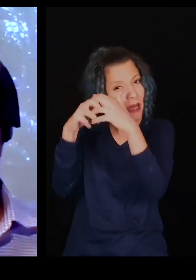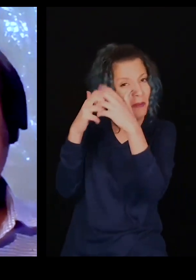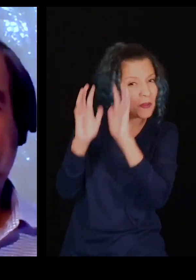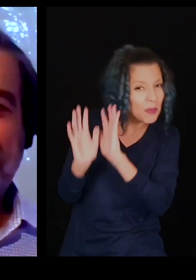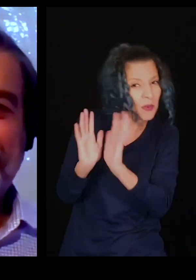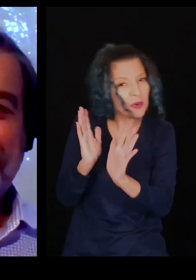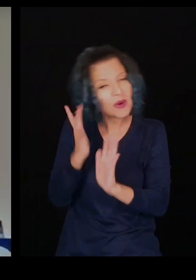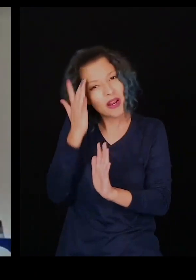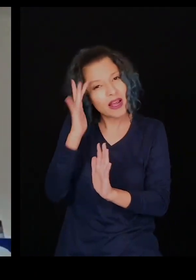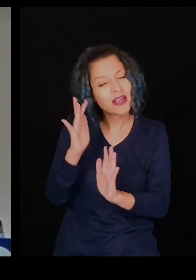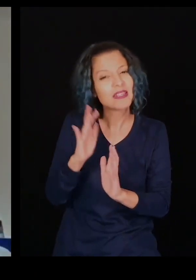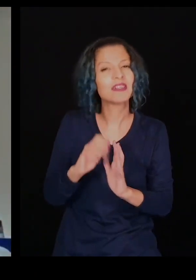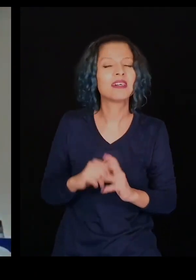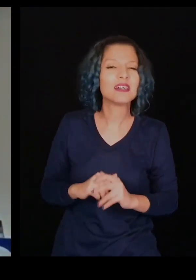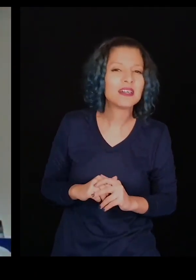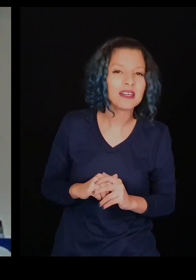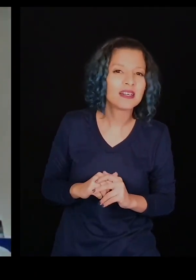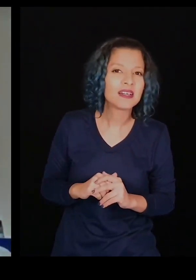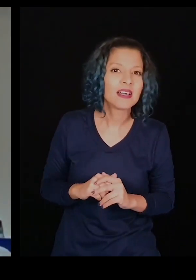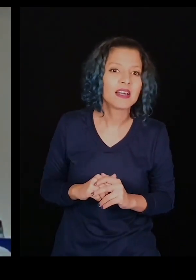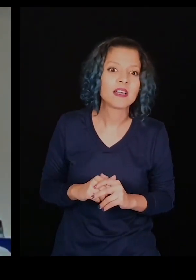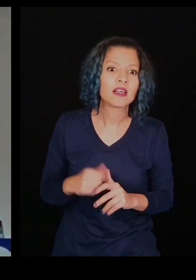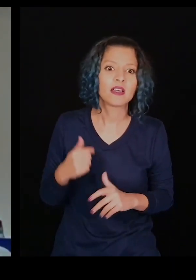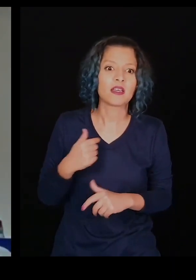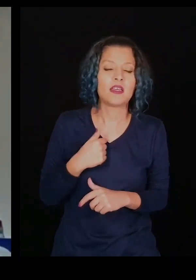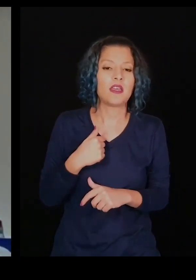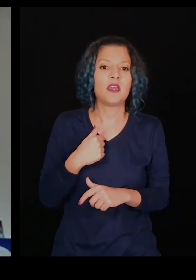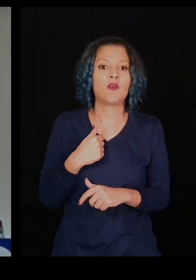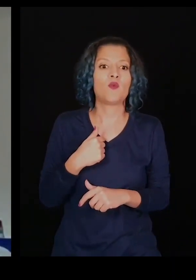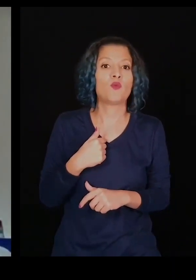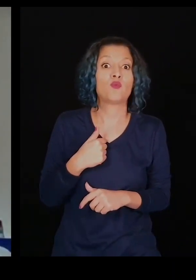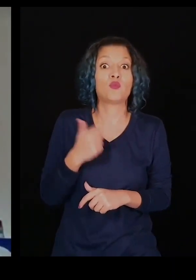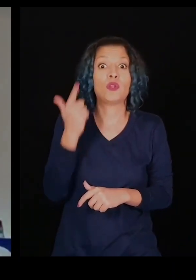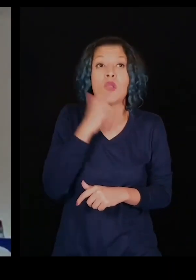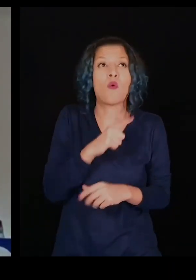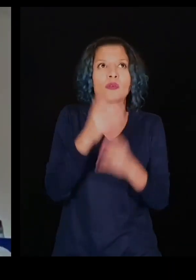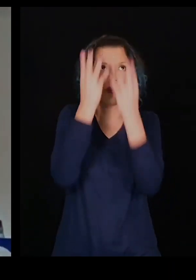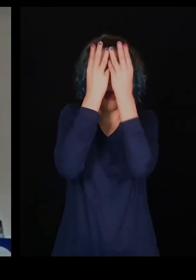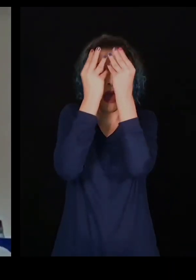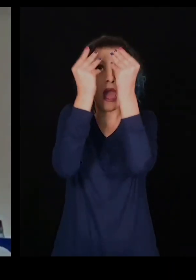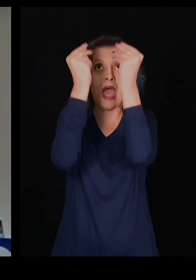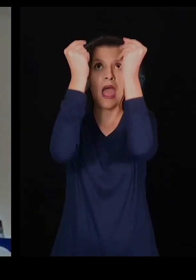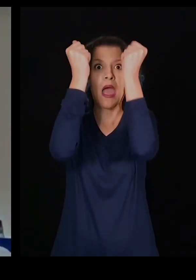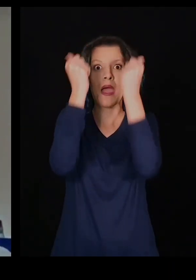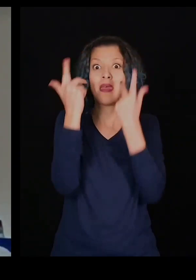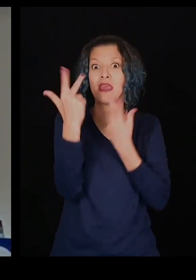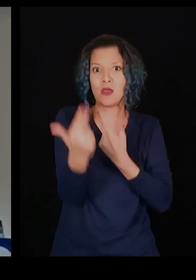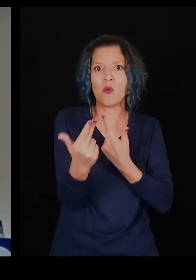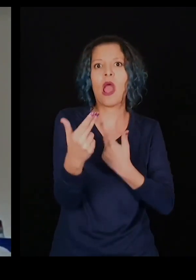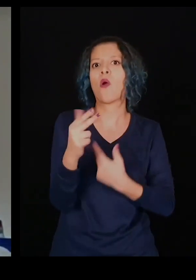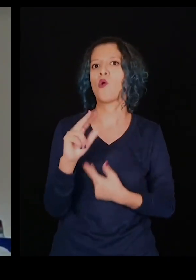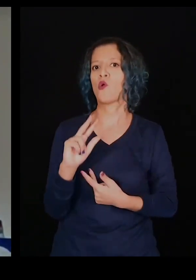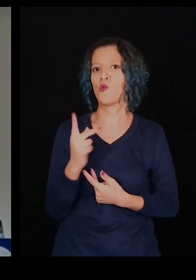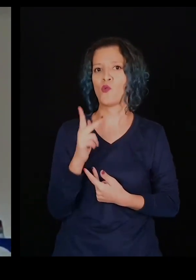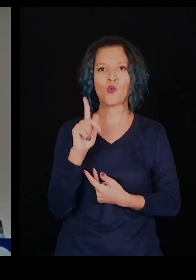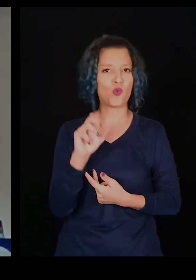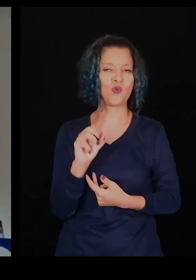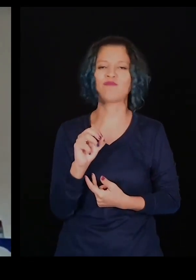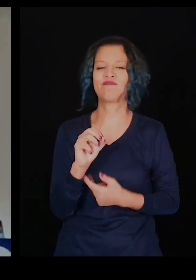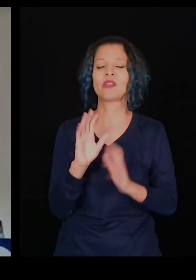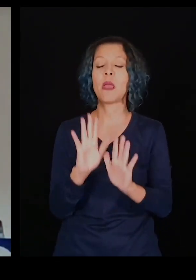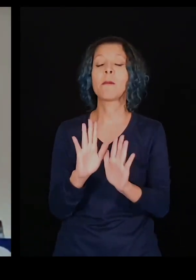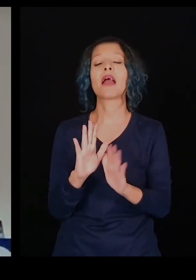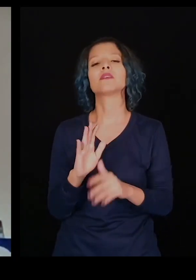Eu não consigo essa abstração, mas eu acho que ele tem razão. Eu acho que a pandemia é transformadora. Eu acho que a gente tem que aproveitar